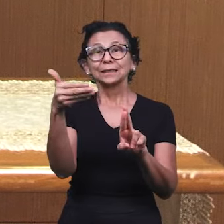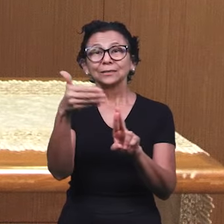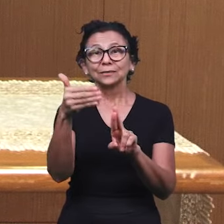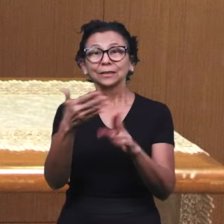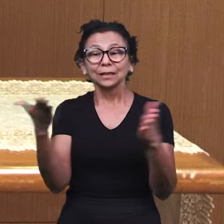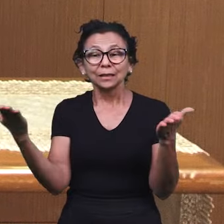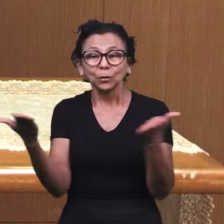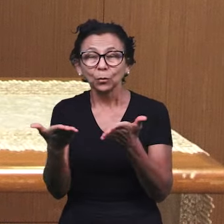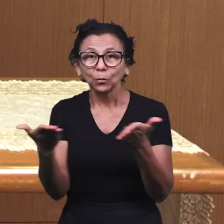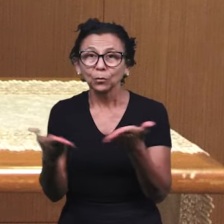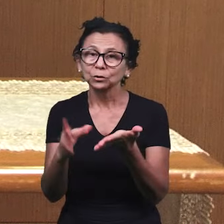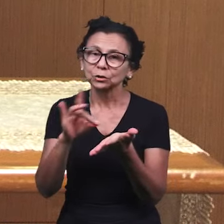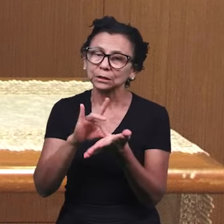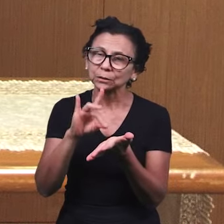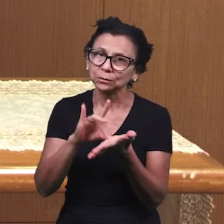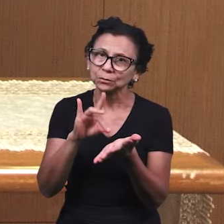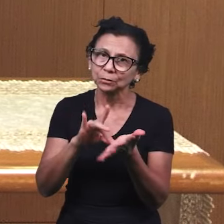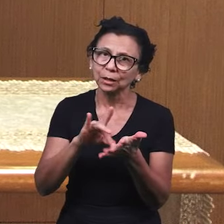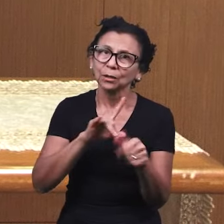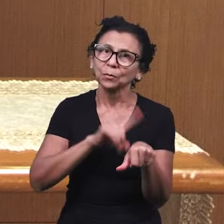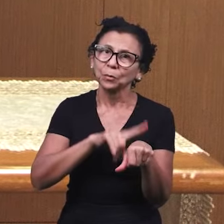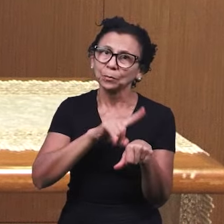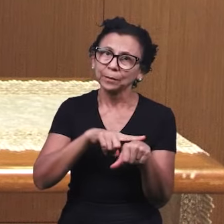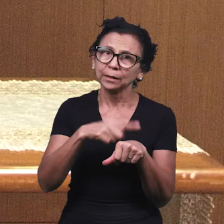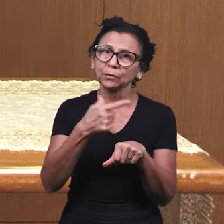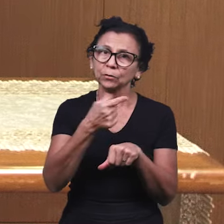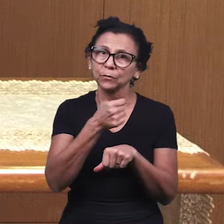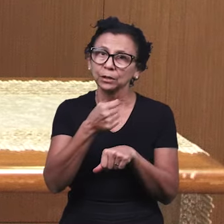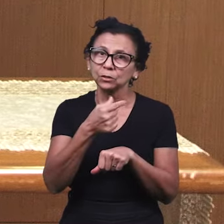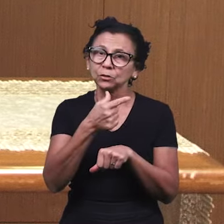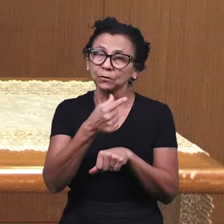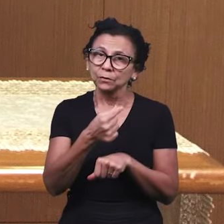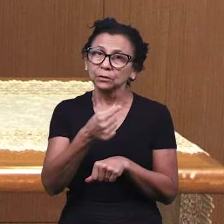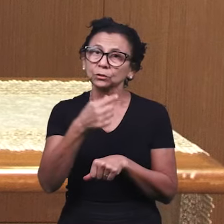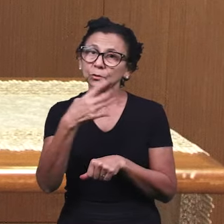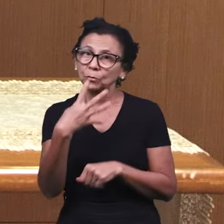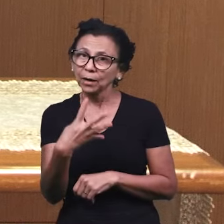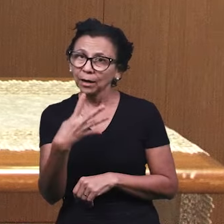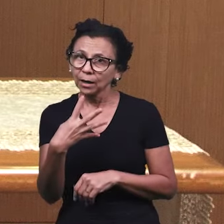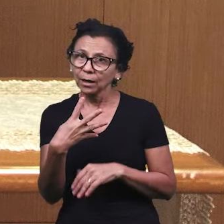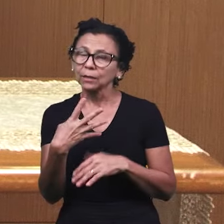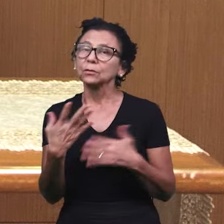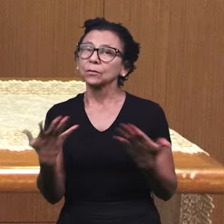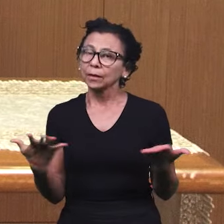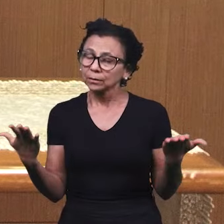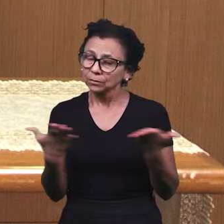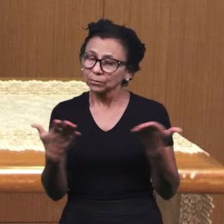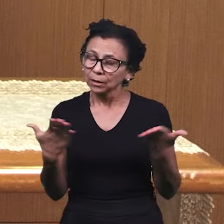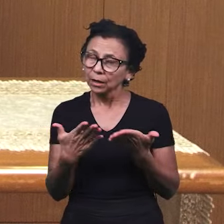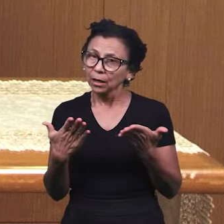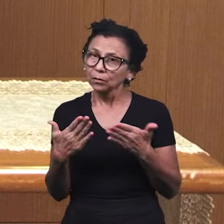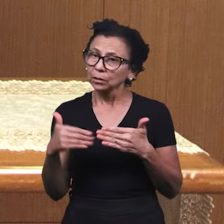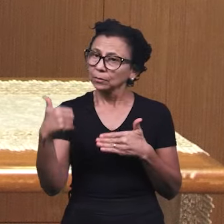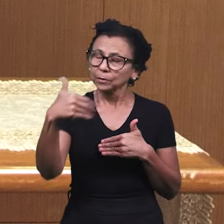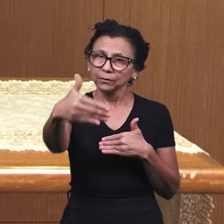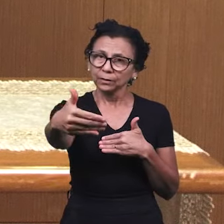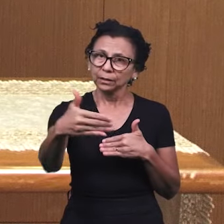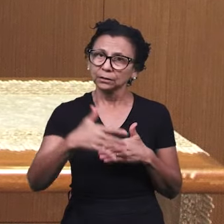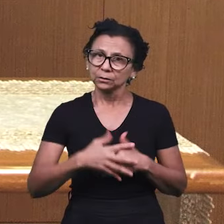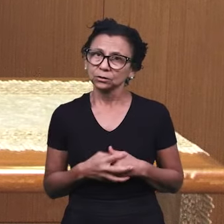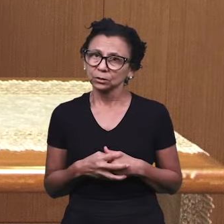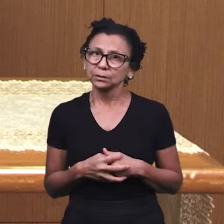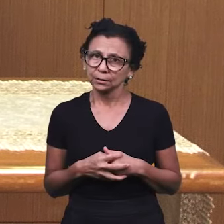esse tempo que nós agora estamos vivendo. Em vários seminários, em várias mensagens, nós temos,